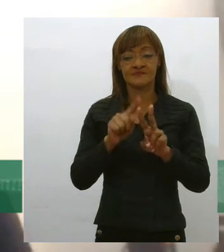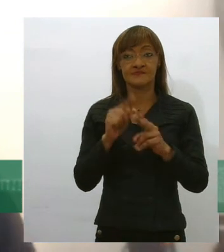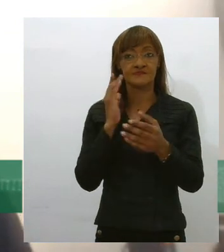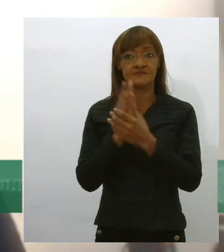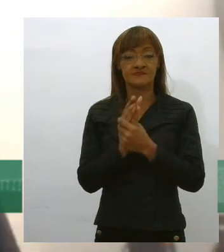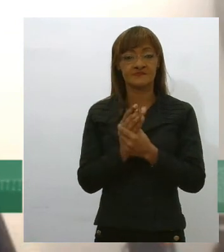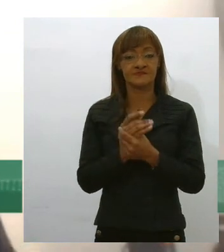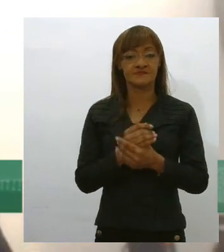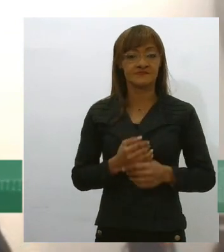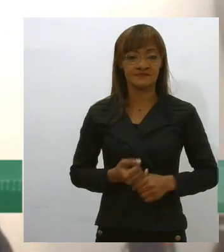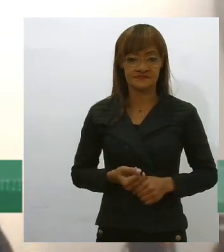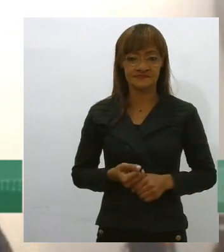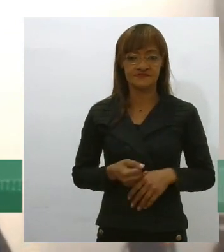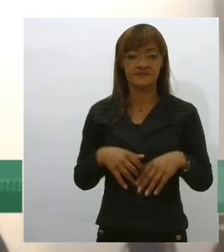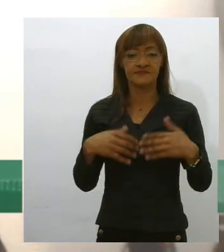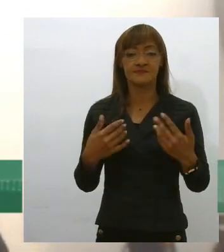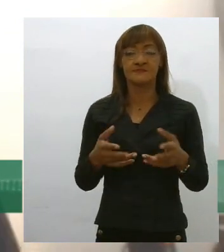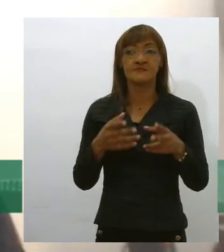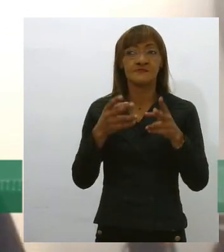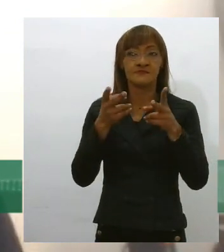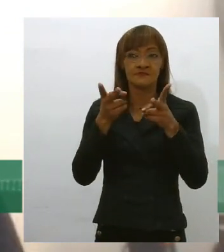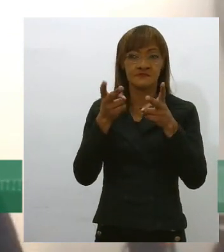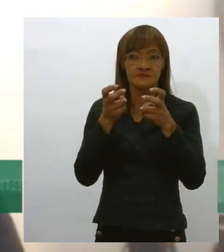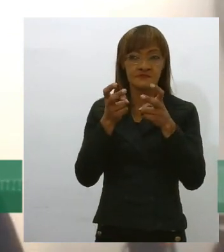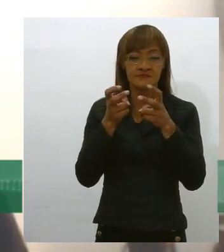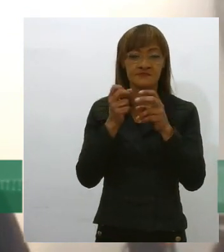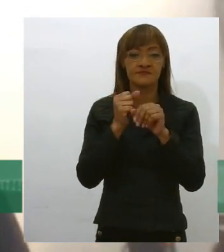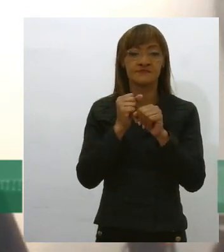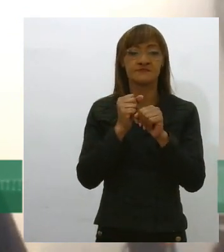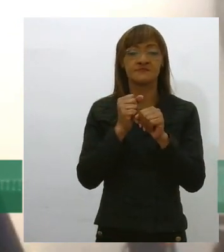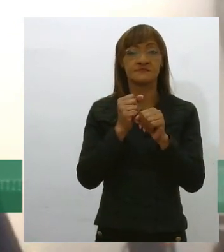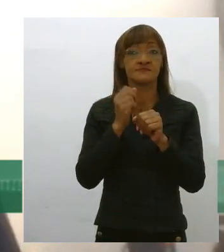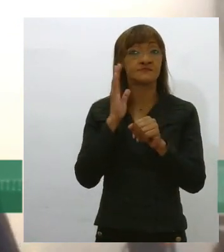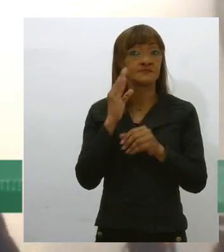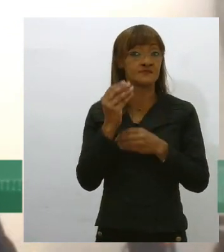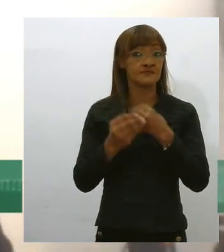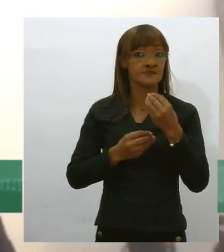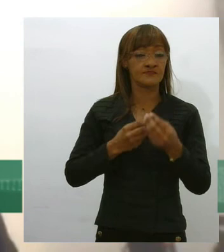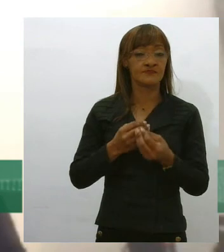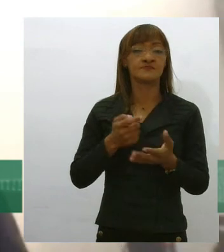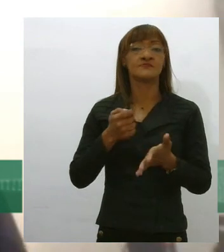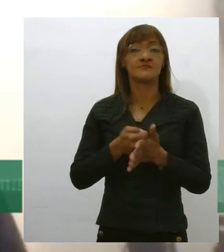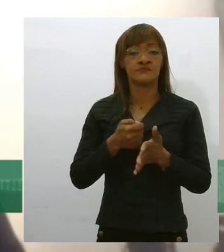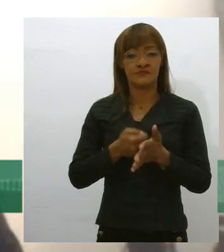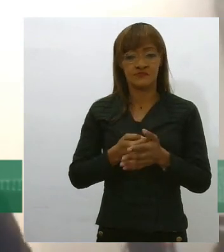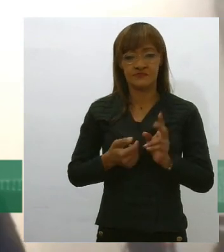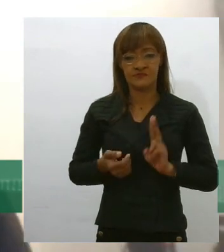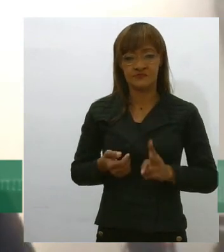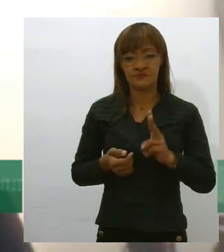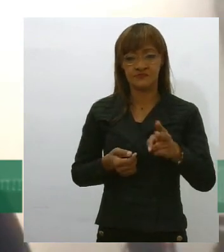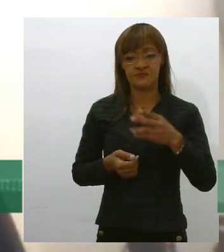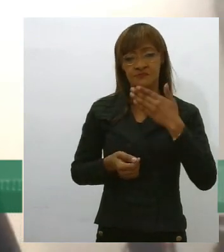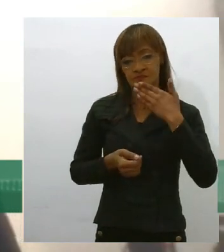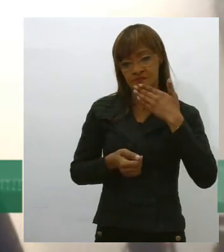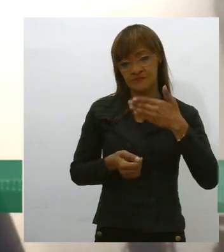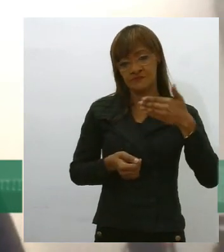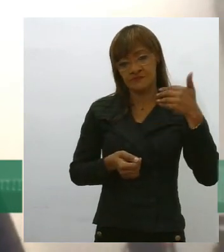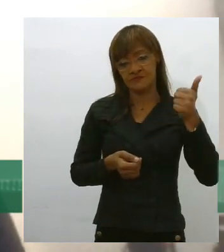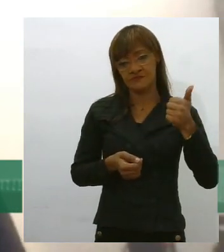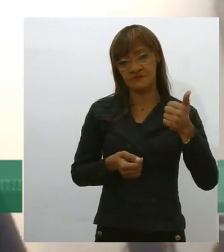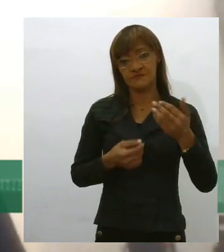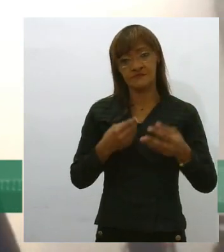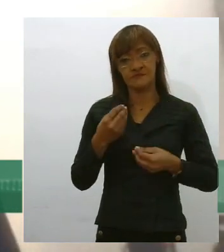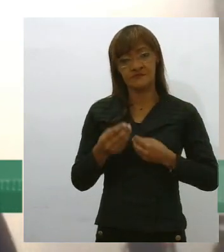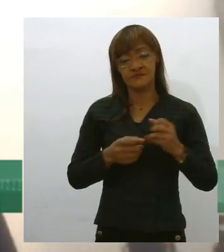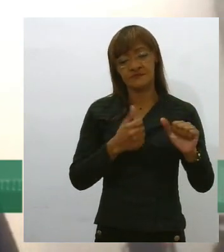devemos ficar atento ao que está no subindo no futuro devemos cobrar assim ou melhor oferta desses serviços